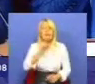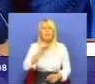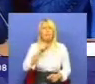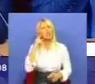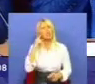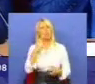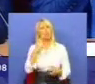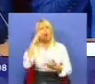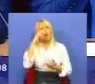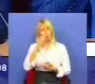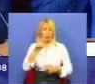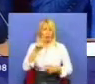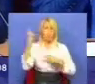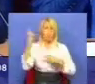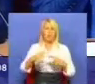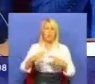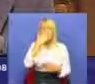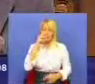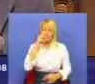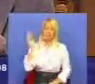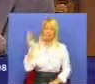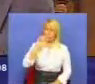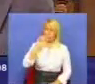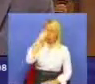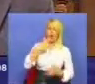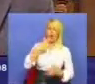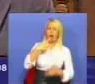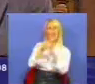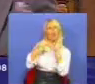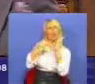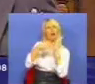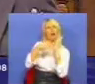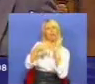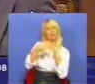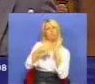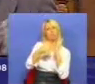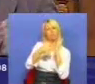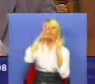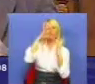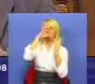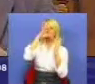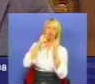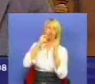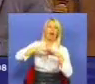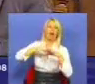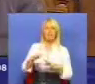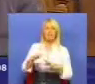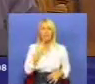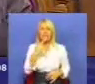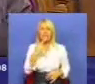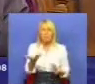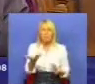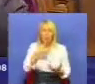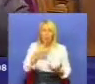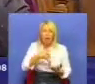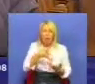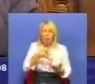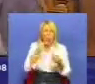a história legal do que o Governo está a fazer, percebe-se que isto não está bem contado. No dia 14 de